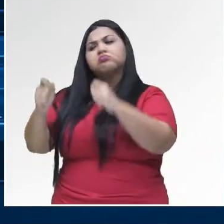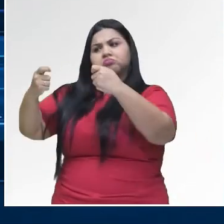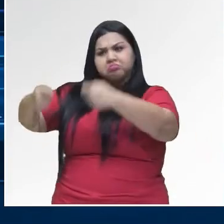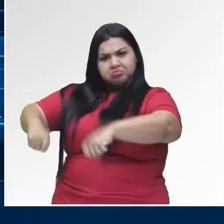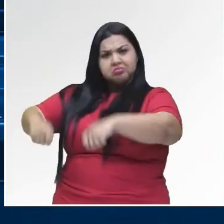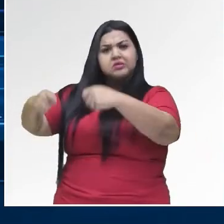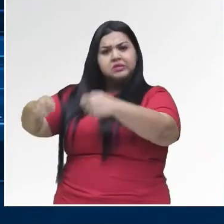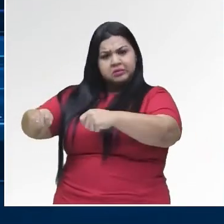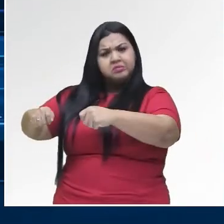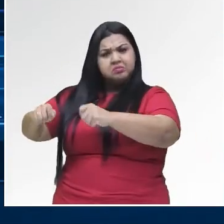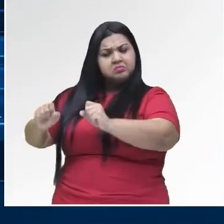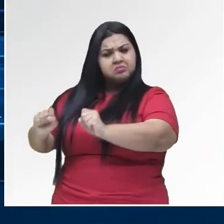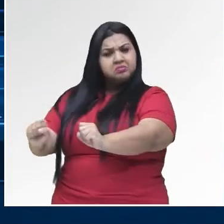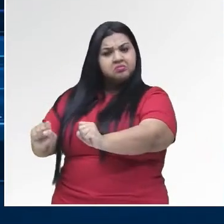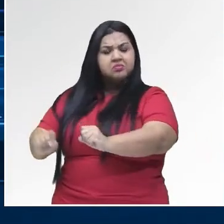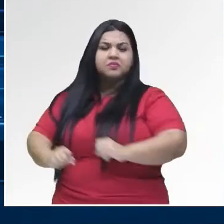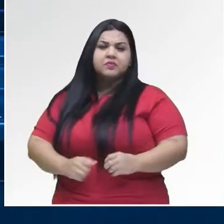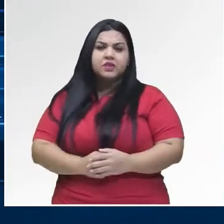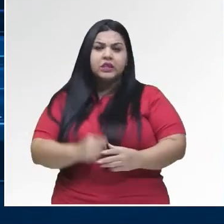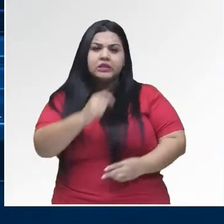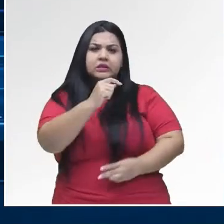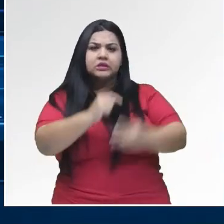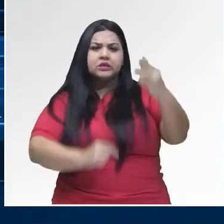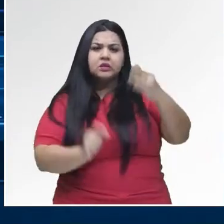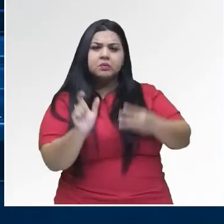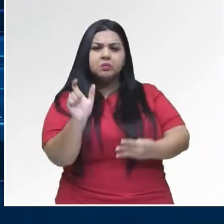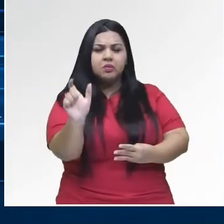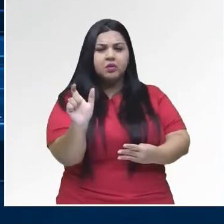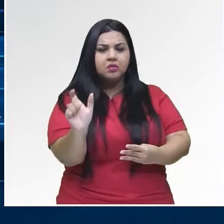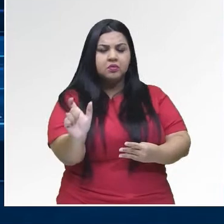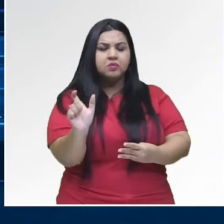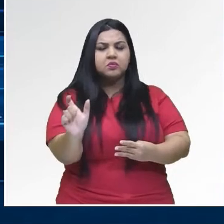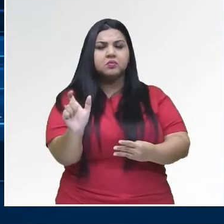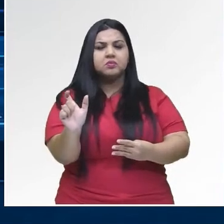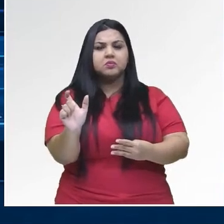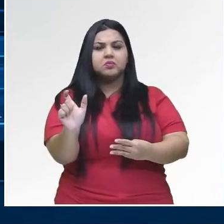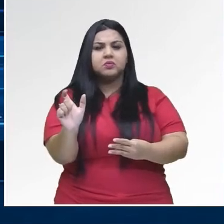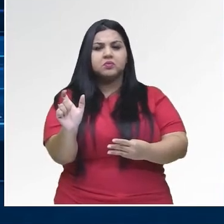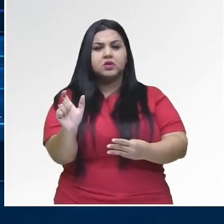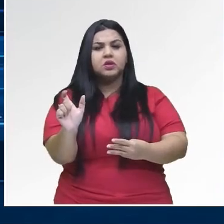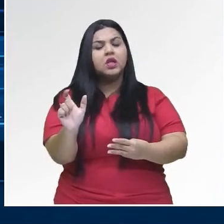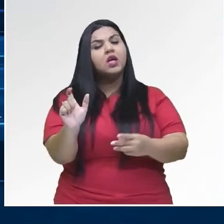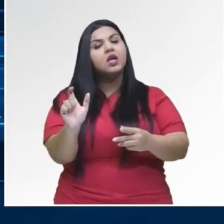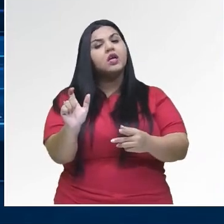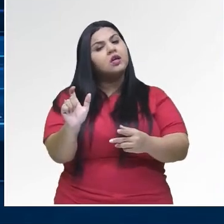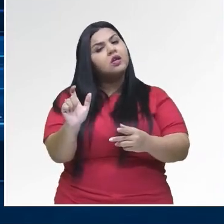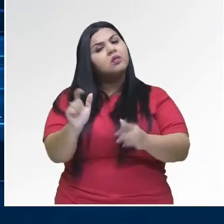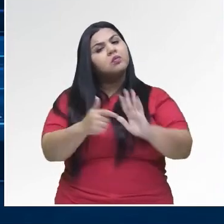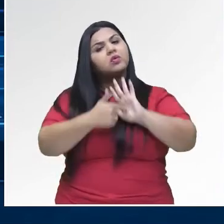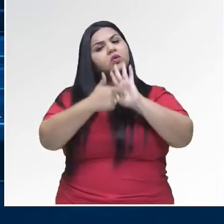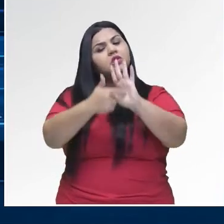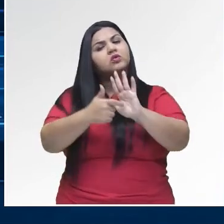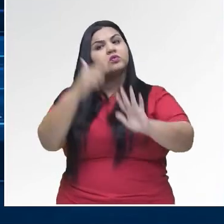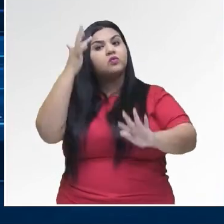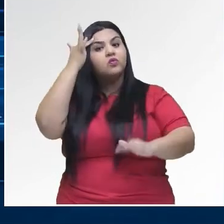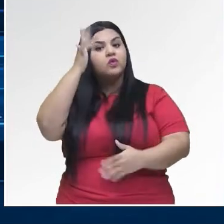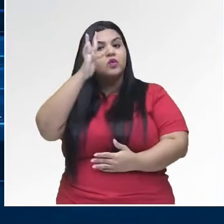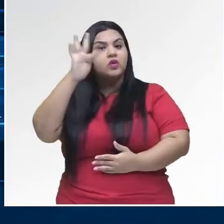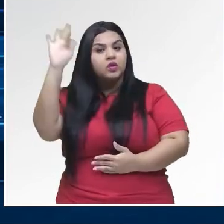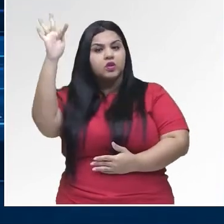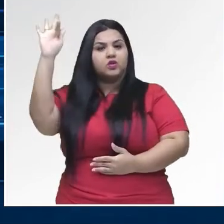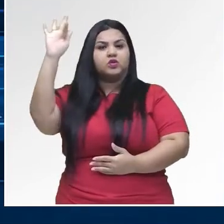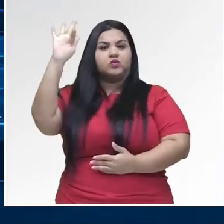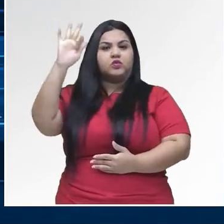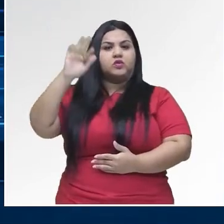devo. São 3 palavrinhas, né? Que é trabalhado aí pelo filósofo, né, professor Mário